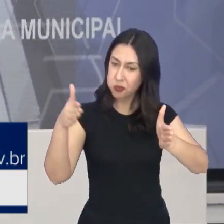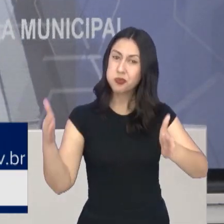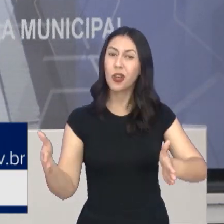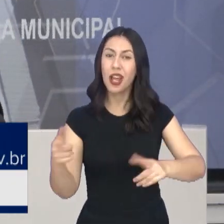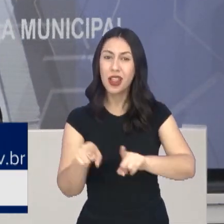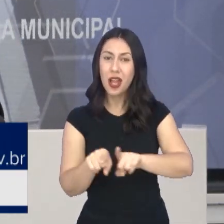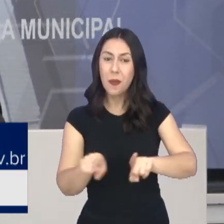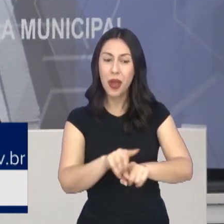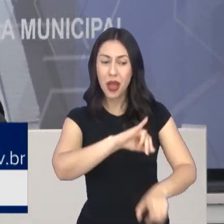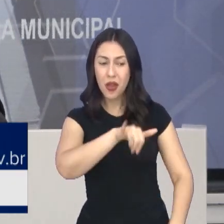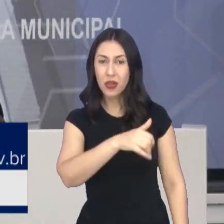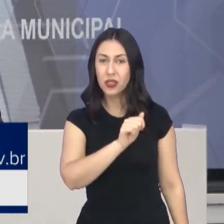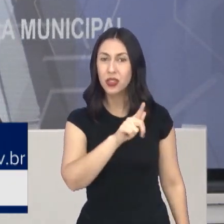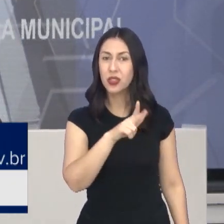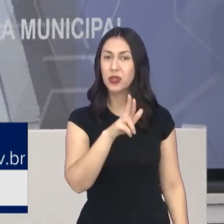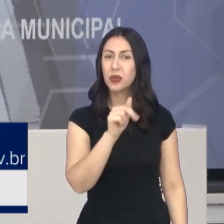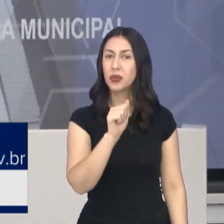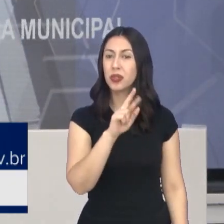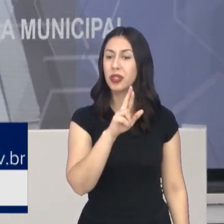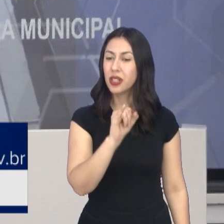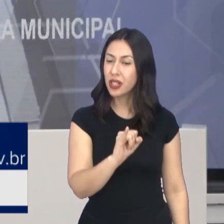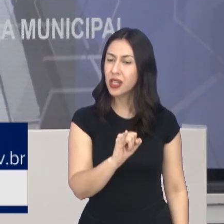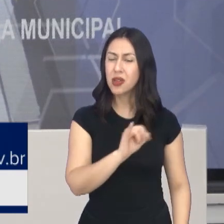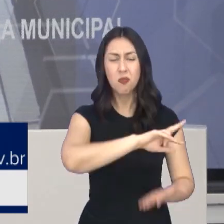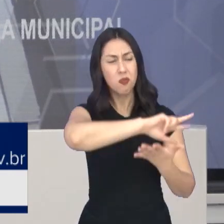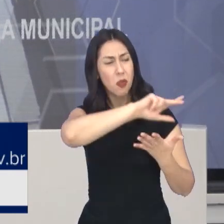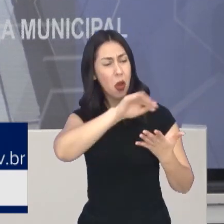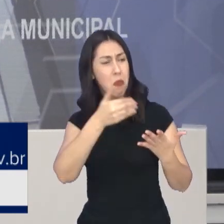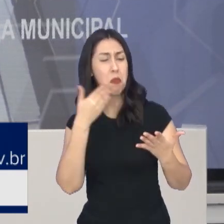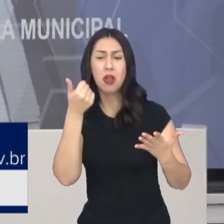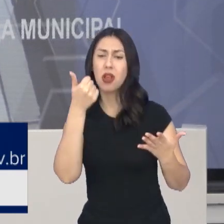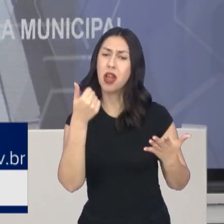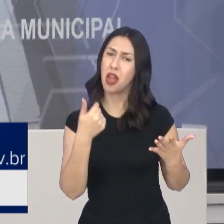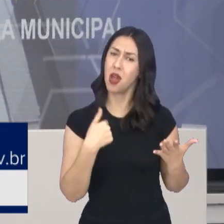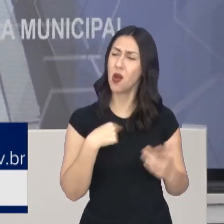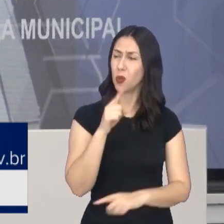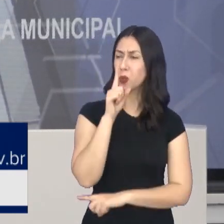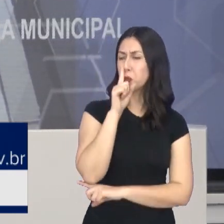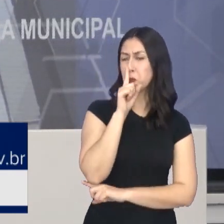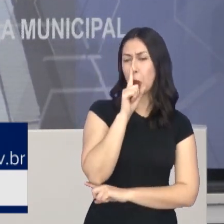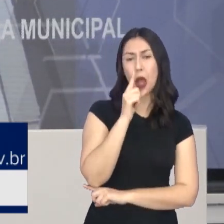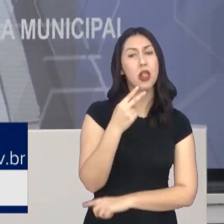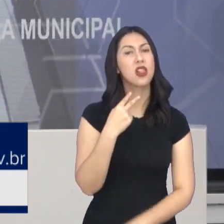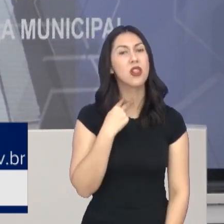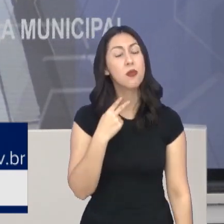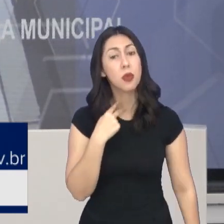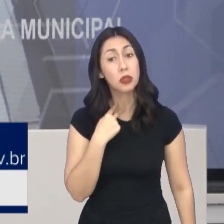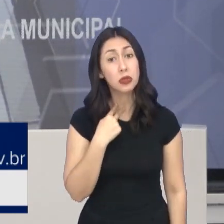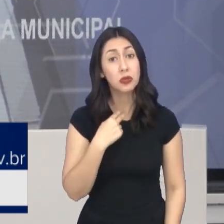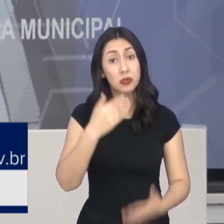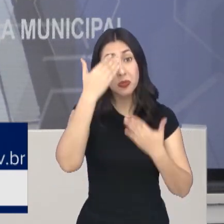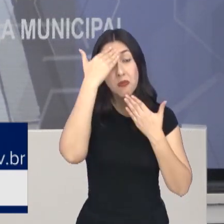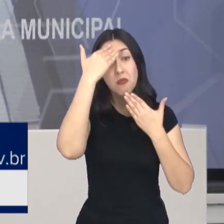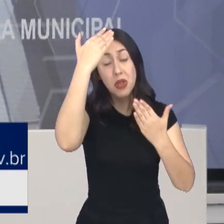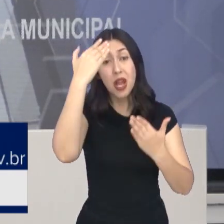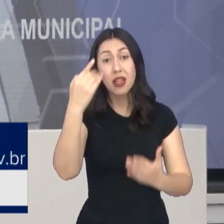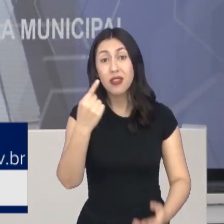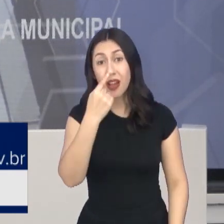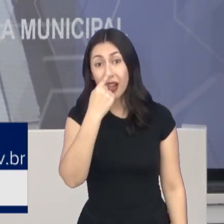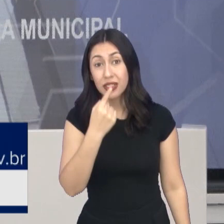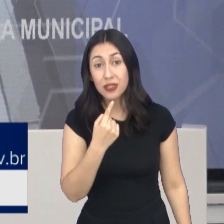Jaguari, tantas outras melhorias acontecendo na minha região, eu não posso ficar calado. Obrigado, prefeito Anderson